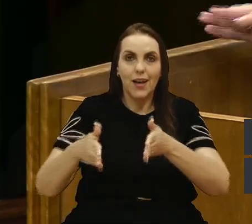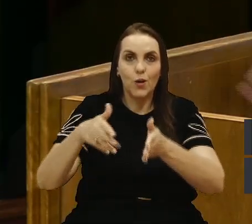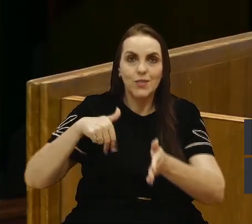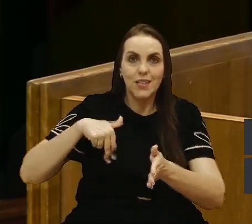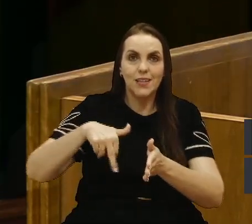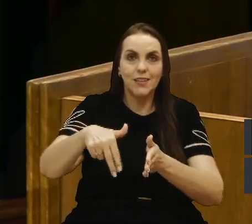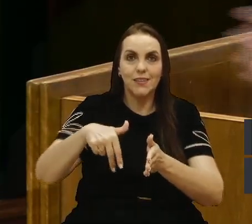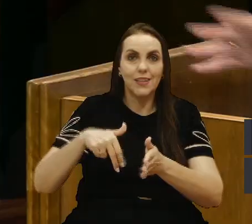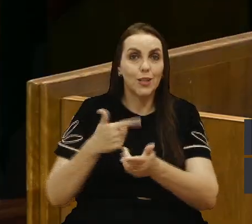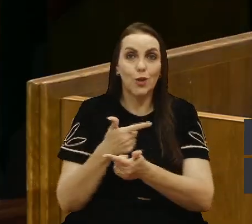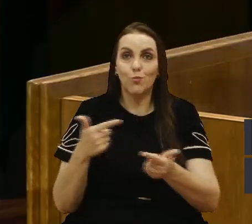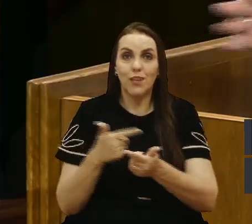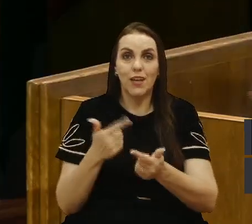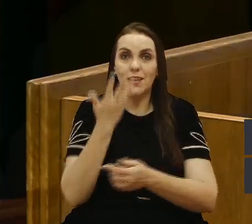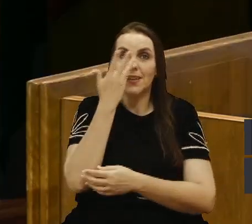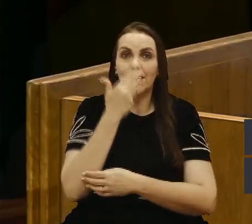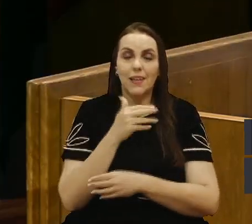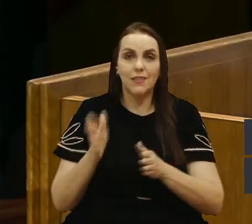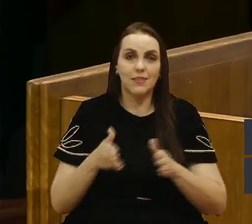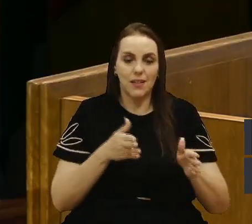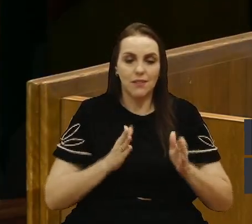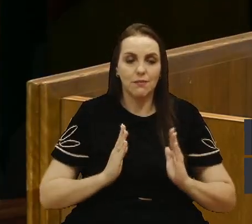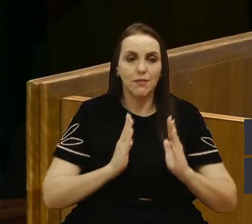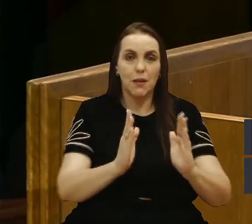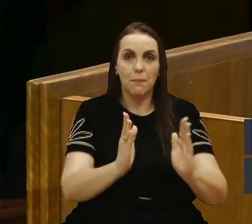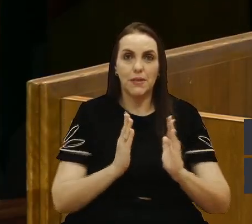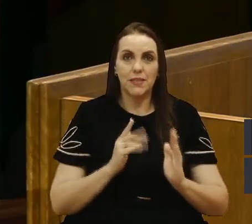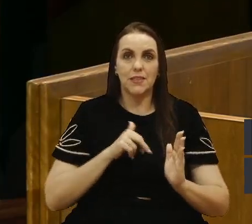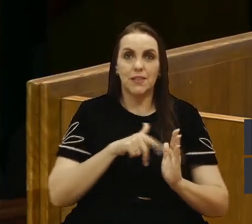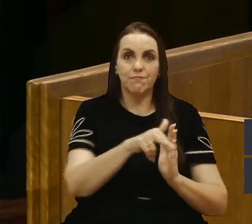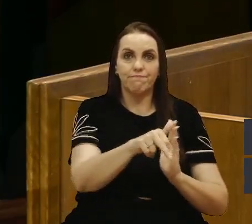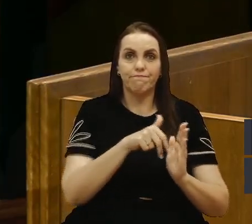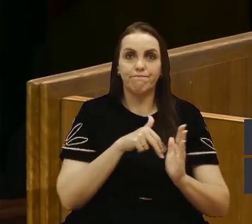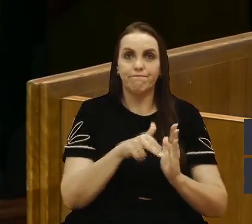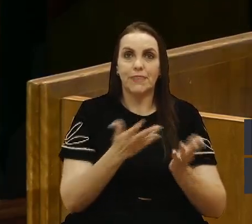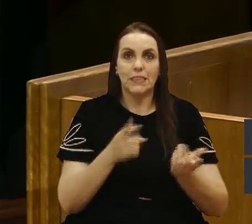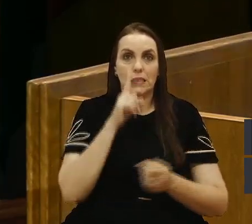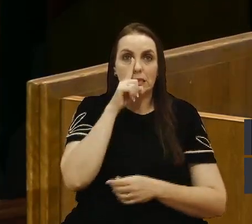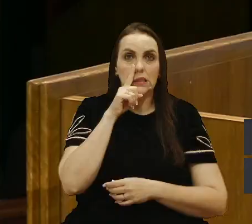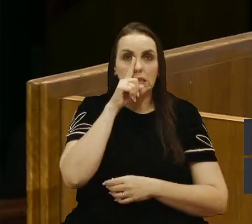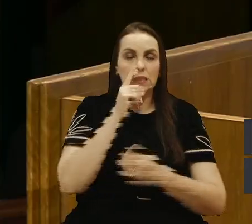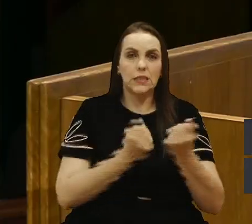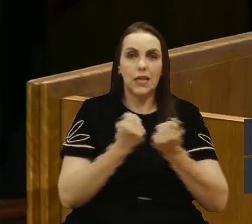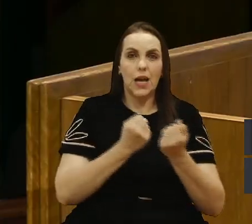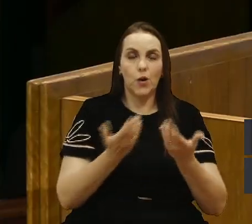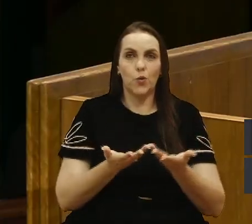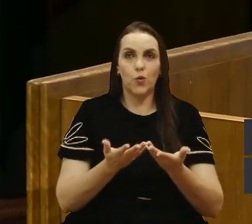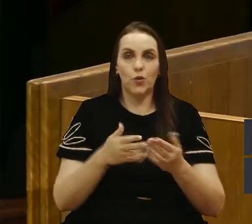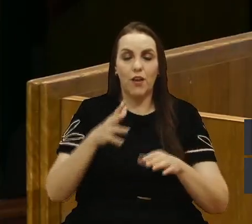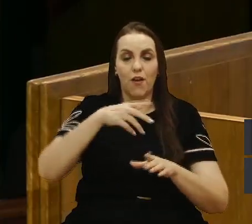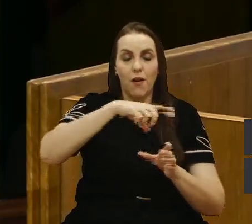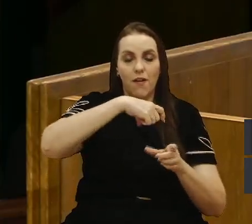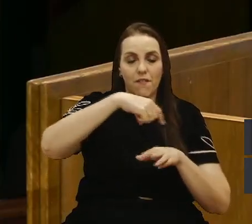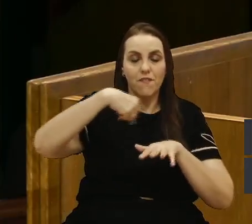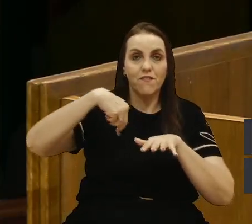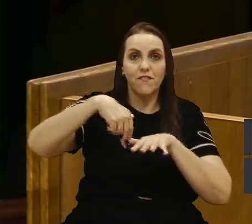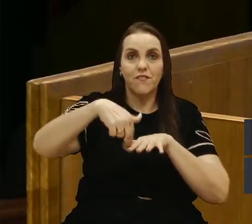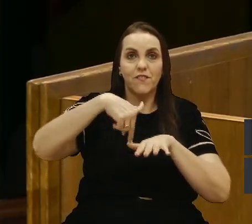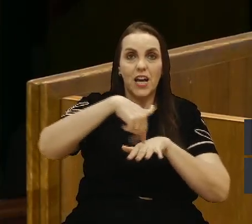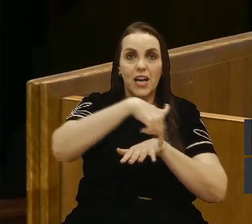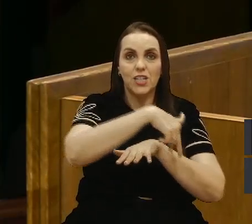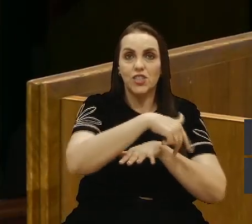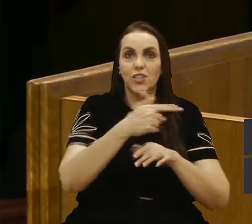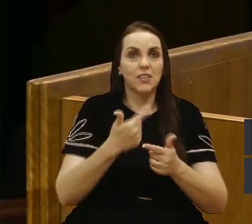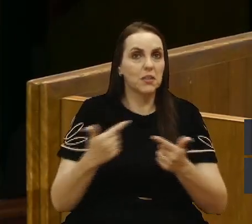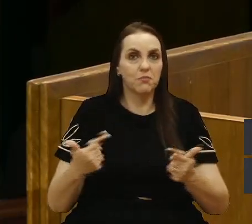sem acostamento e as crianças estão atravessando, sem nenhuma faixa de pedestre para o outro lado tem um buraco muito grande, também não